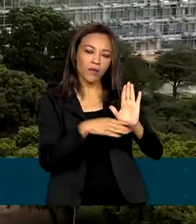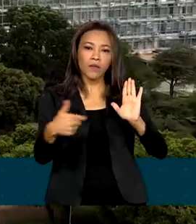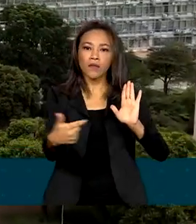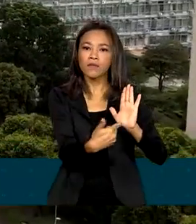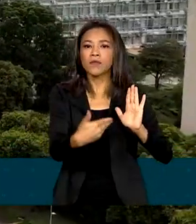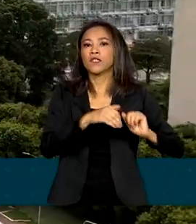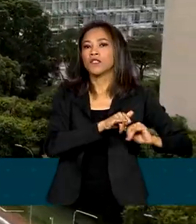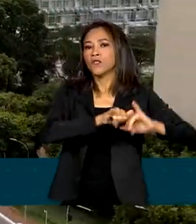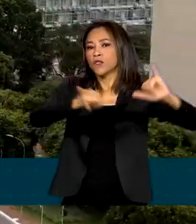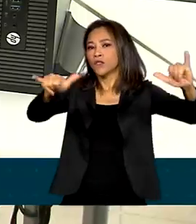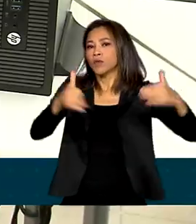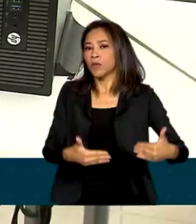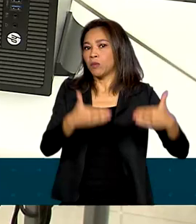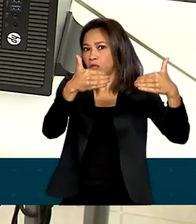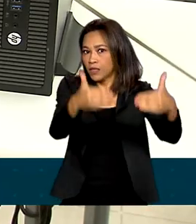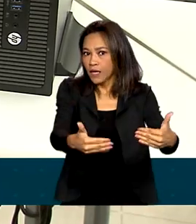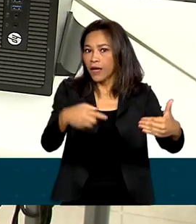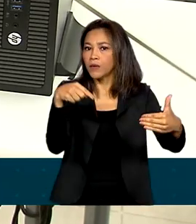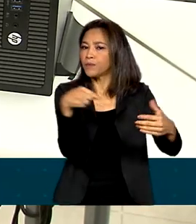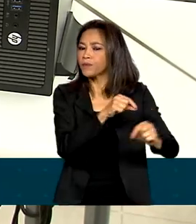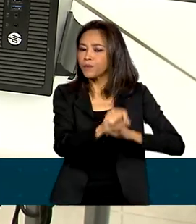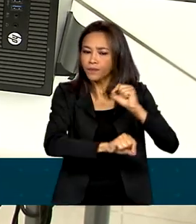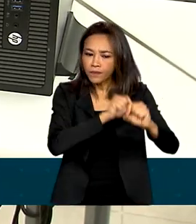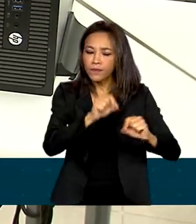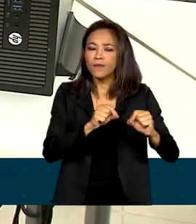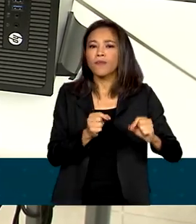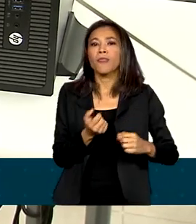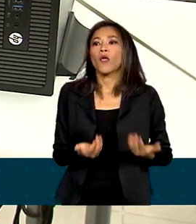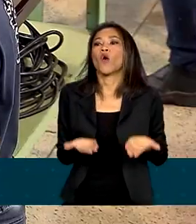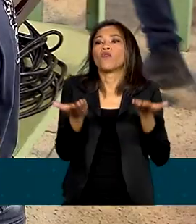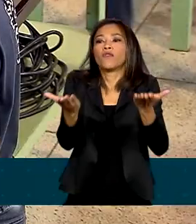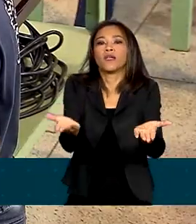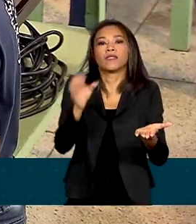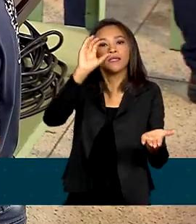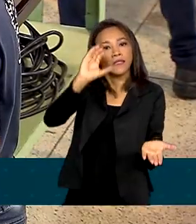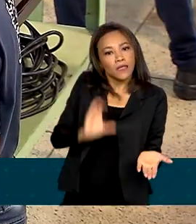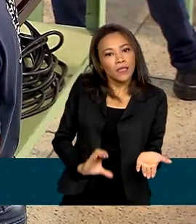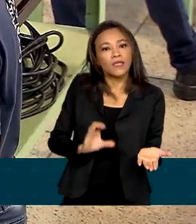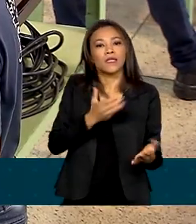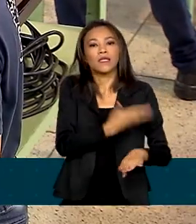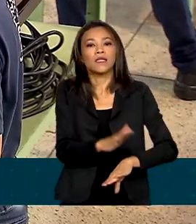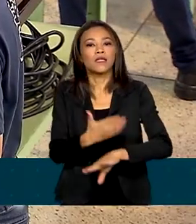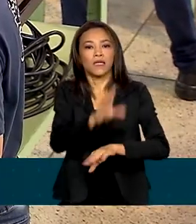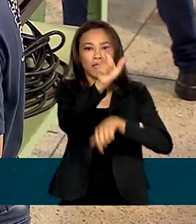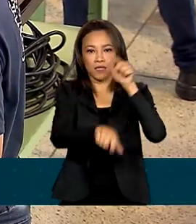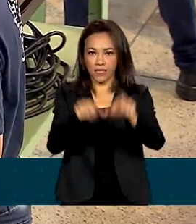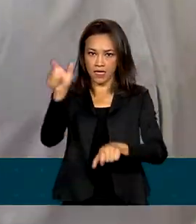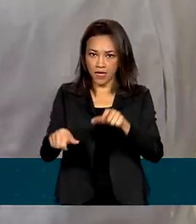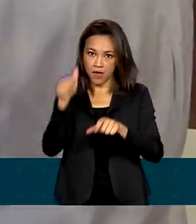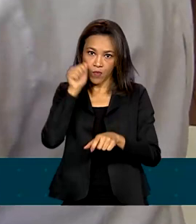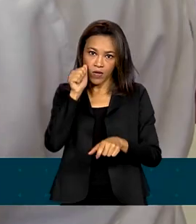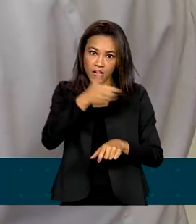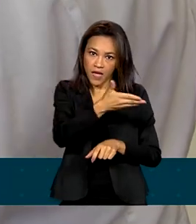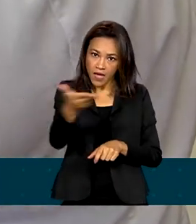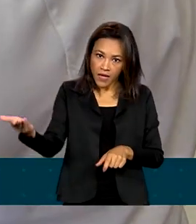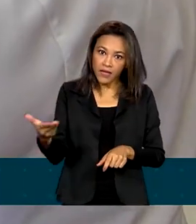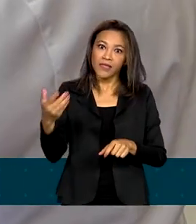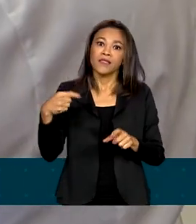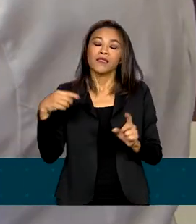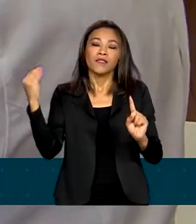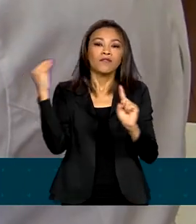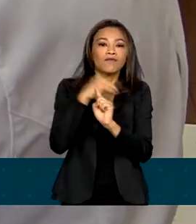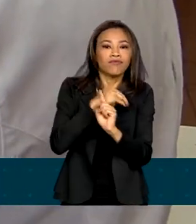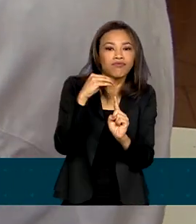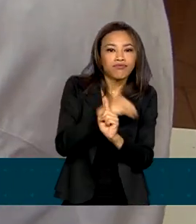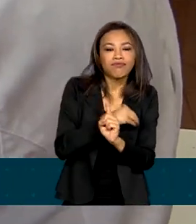pelo Ministério da Fazenda. Promover a cidadania fiscal, capacitar mulheres em situação de